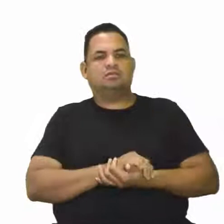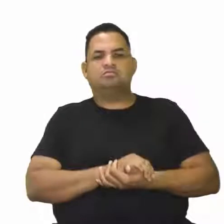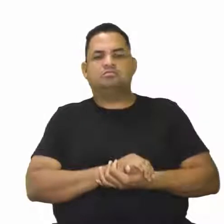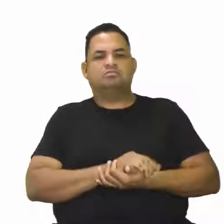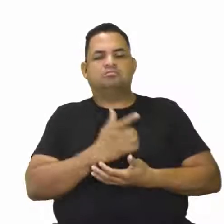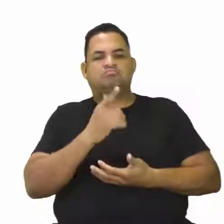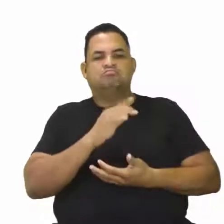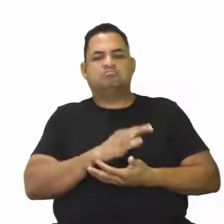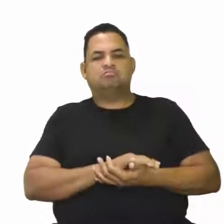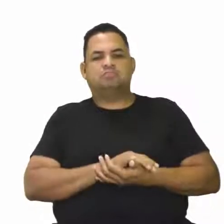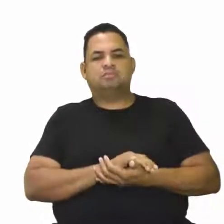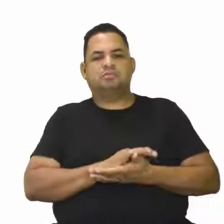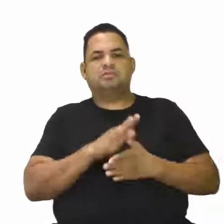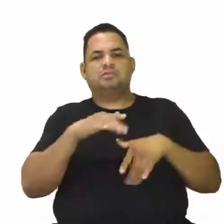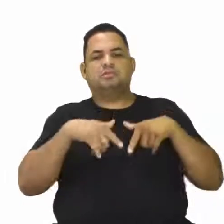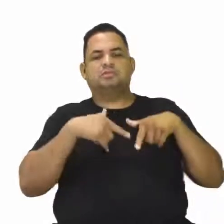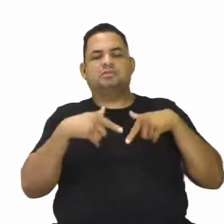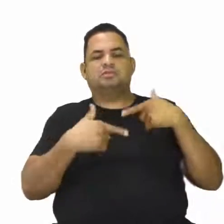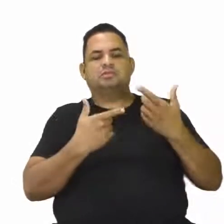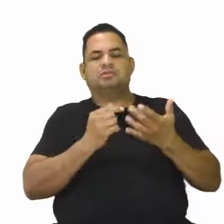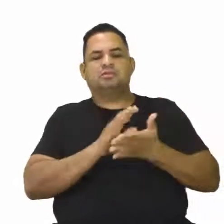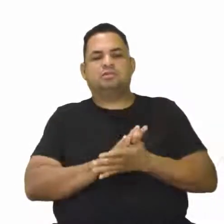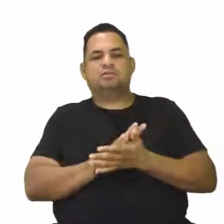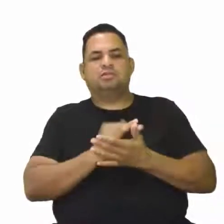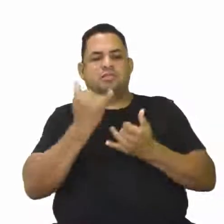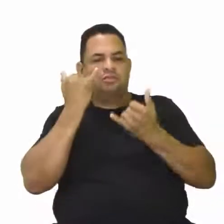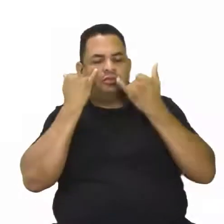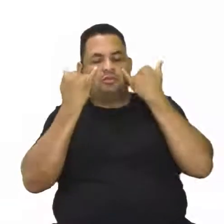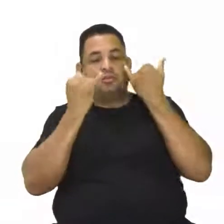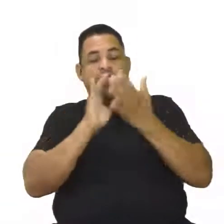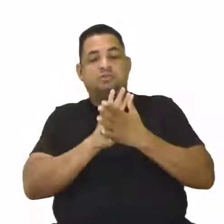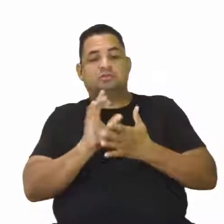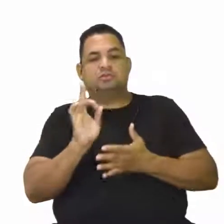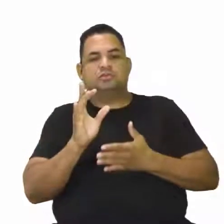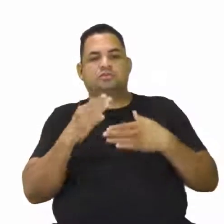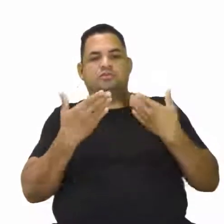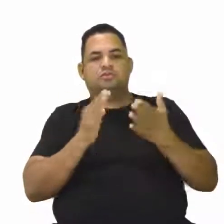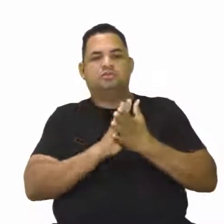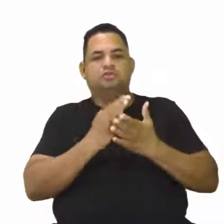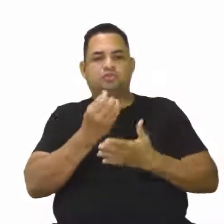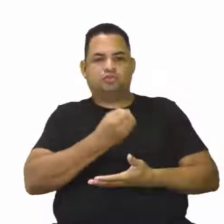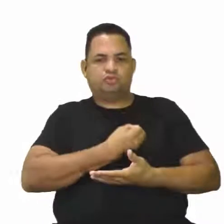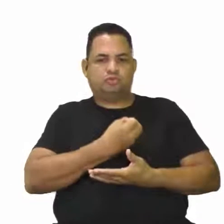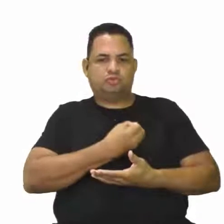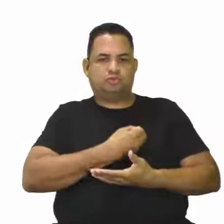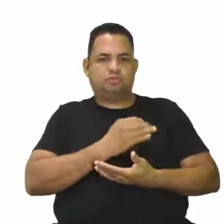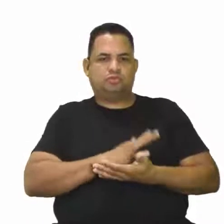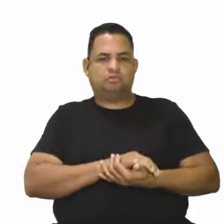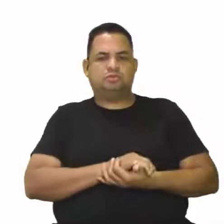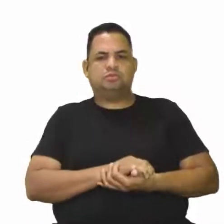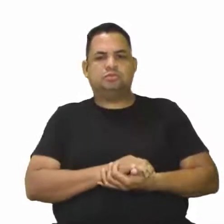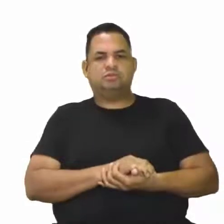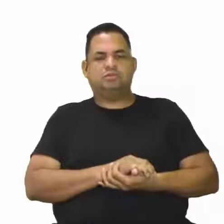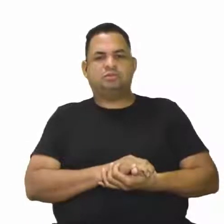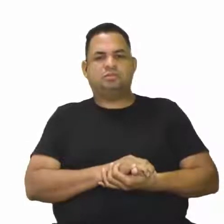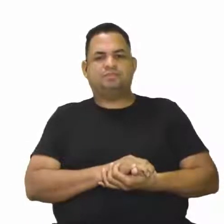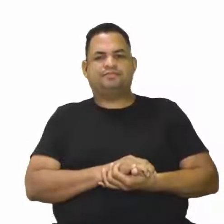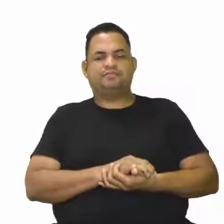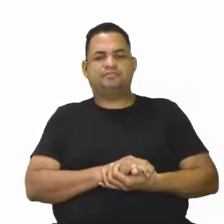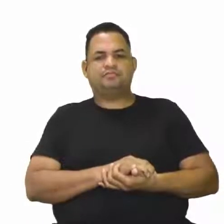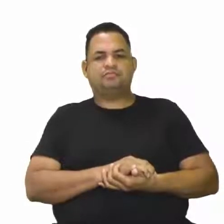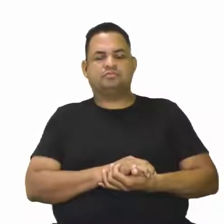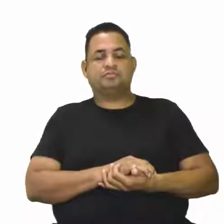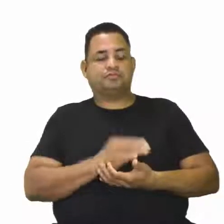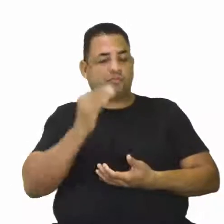opinião dele. Ele vai trabalhar somente com a informação e com os dados, certinho? E só